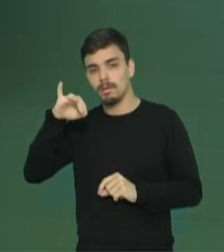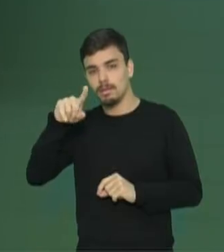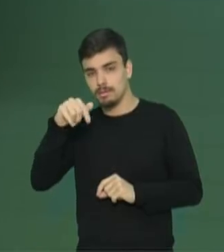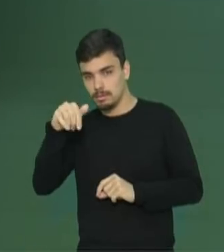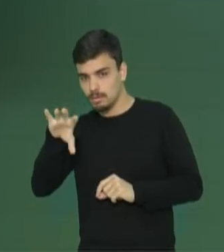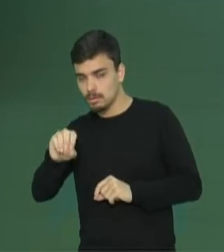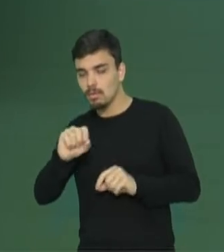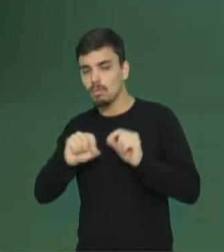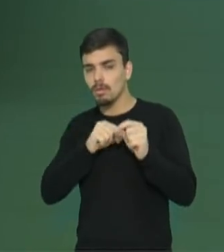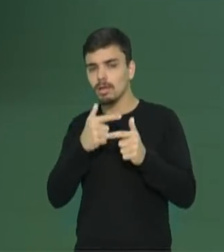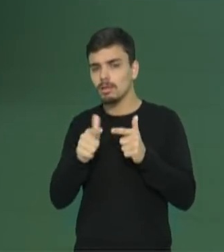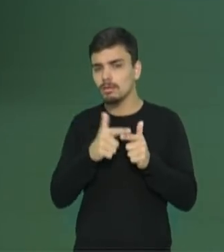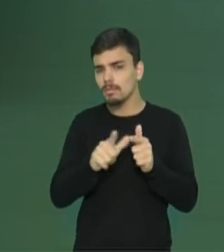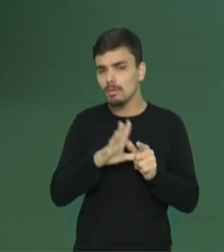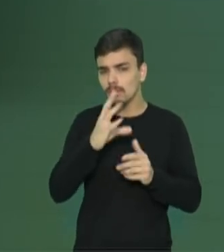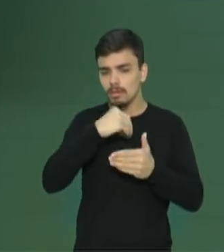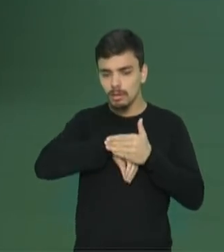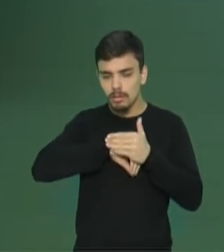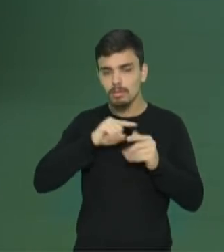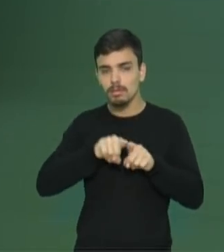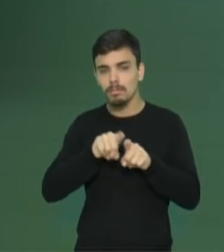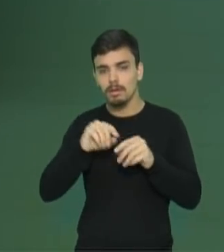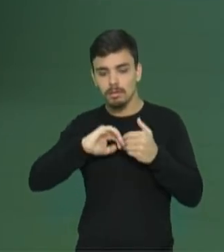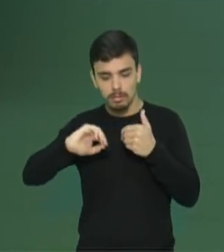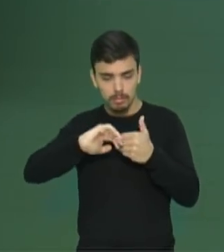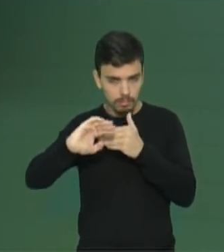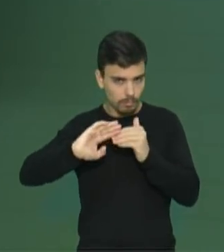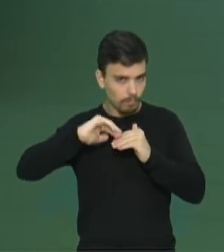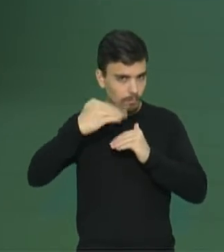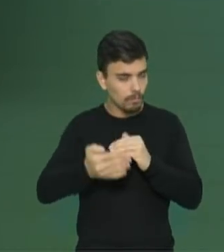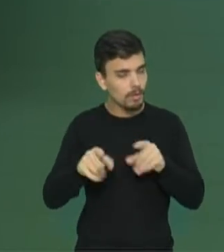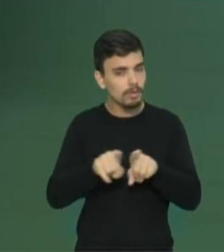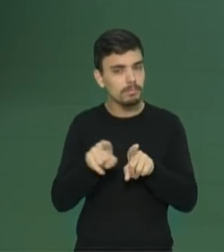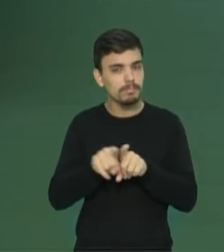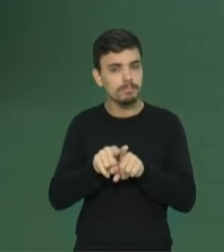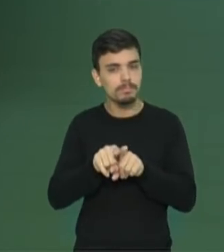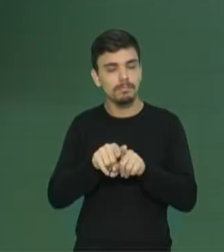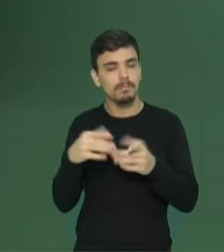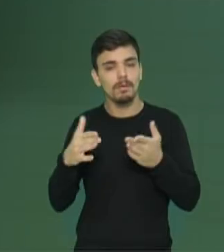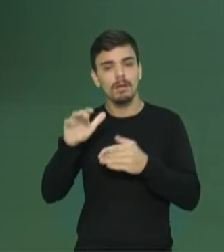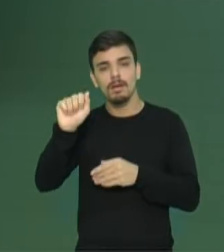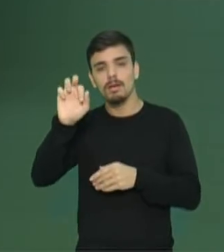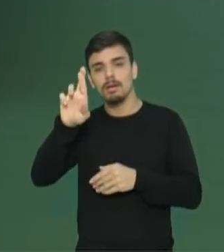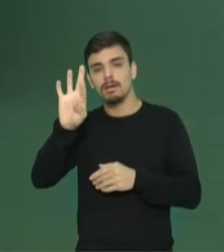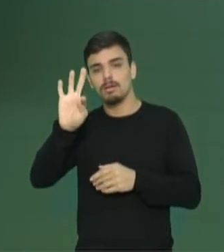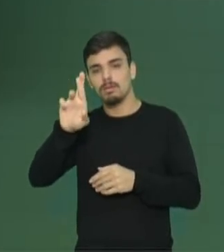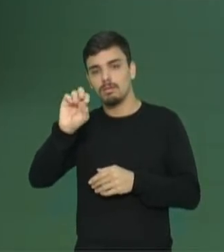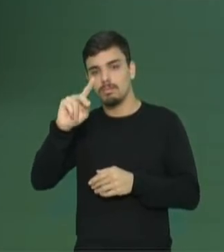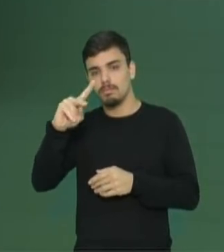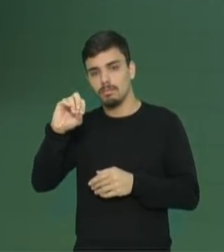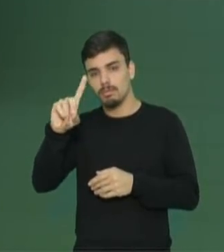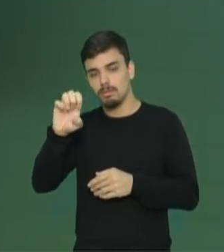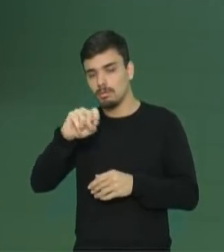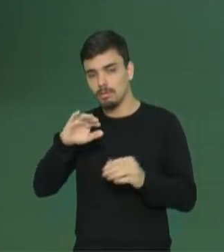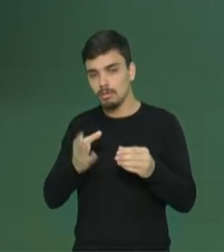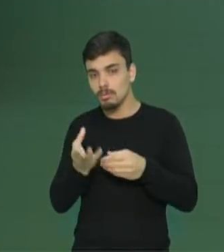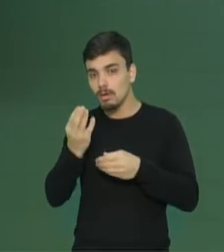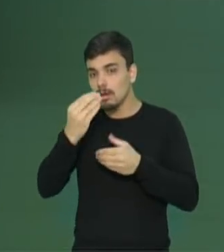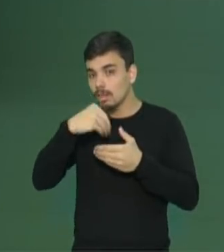Neles, a divisão é interna e externa. Em artrópodes, a divisão é só externa, e internamente eles não são